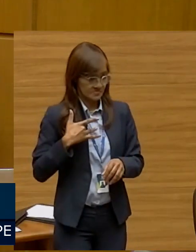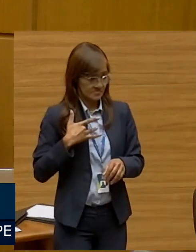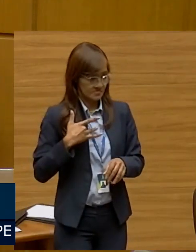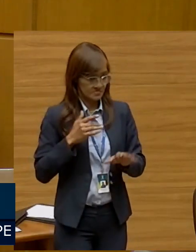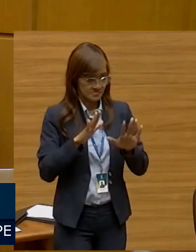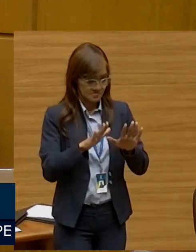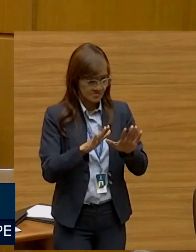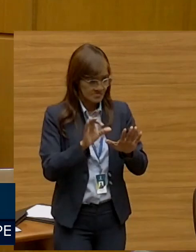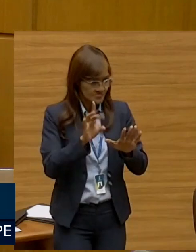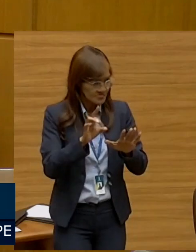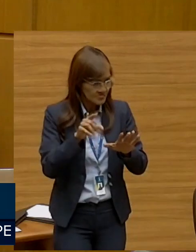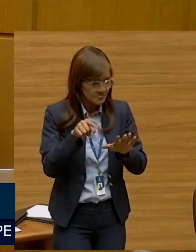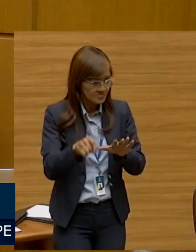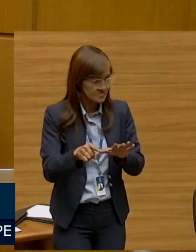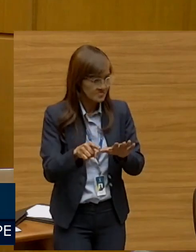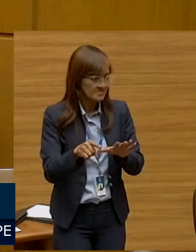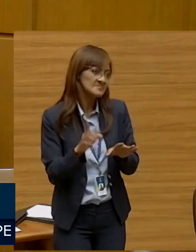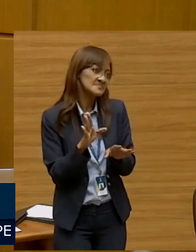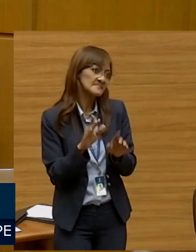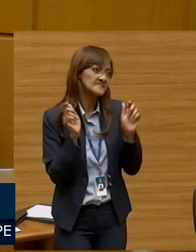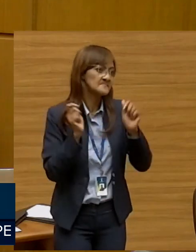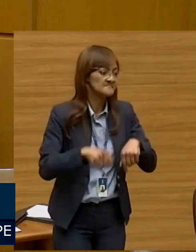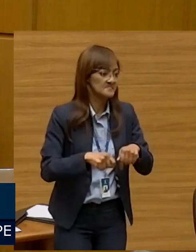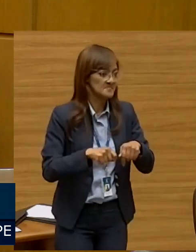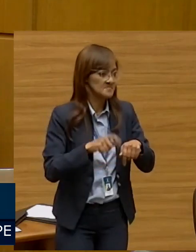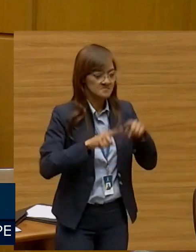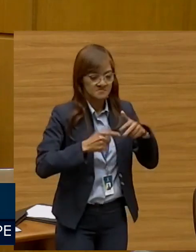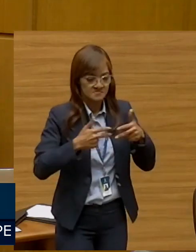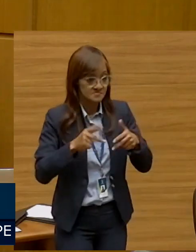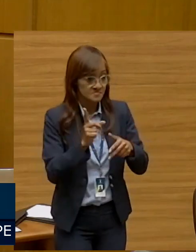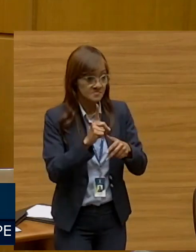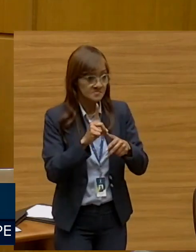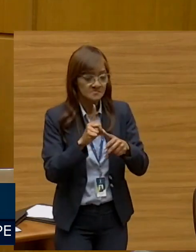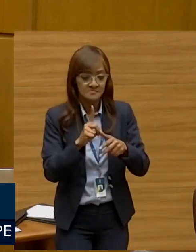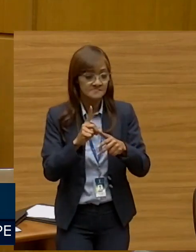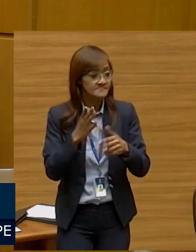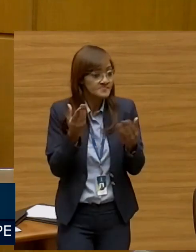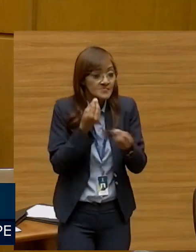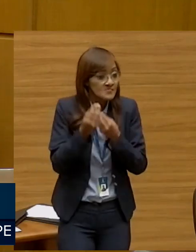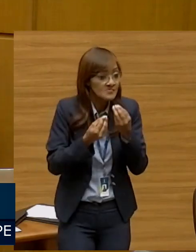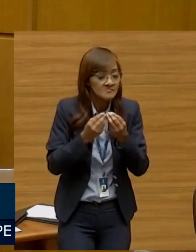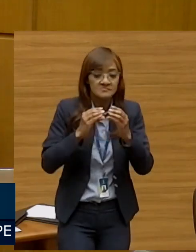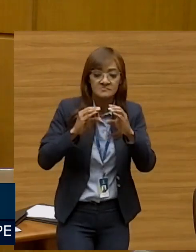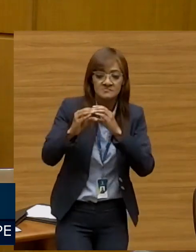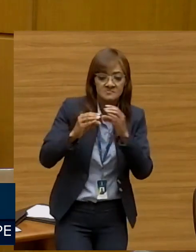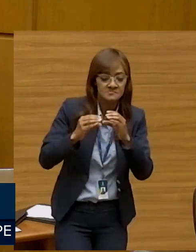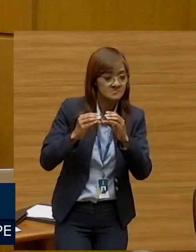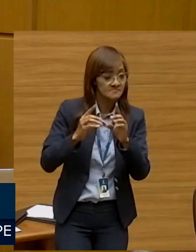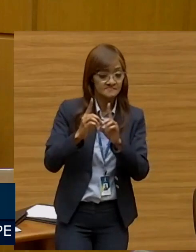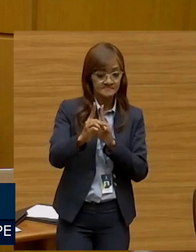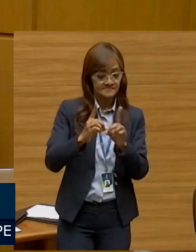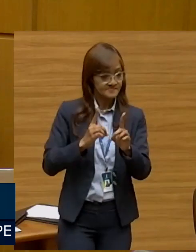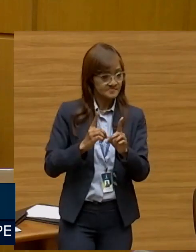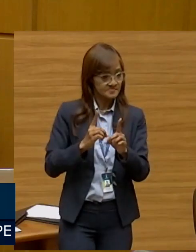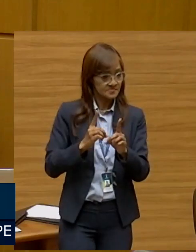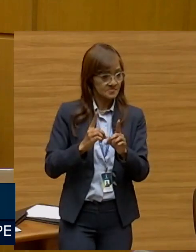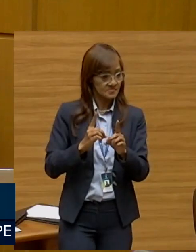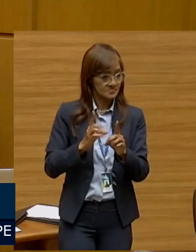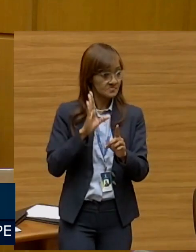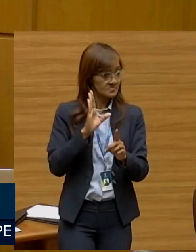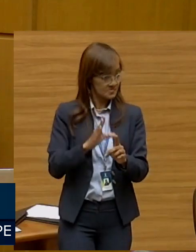se refere apenas como algo instrumental, mas como uma possibilidade de diálogo entre profissional de saúde e paciente.